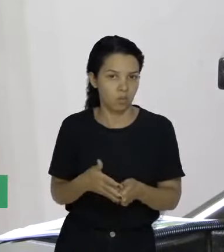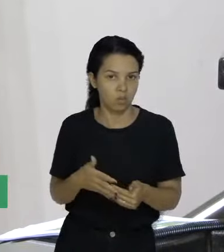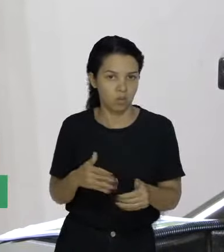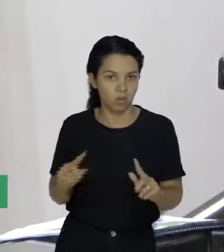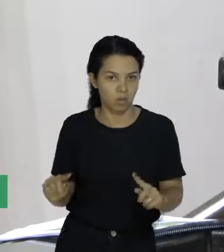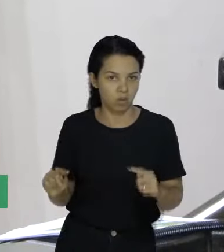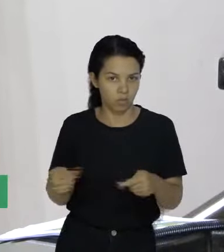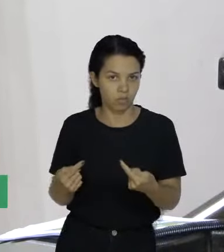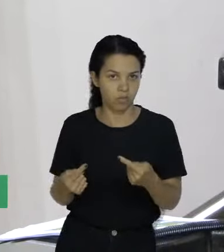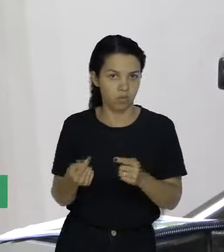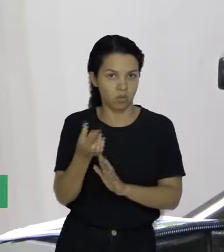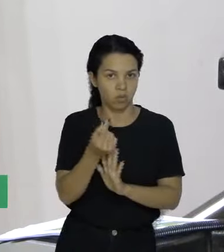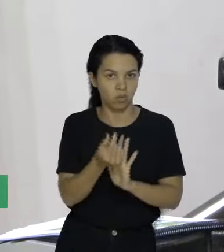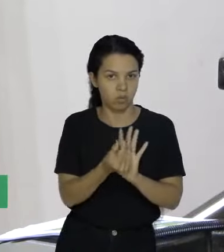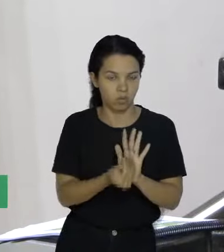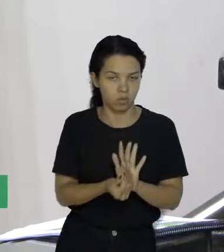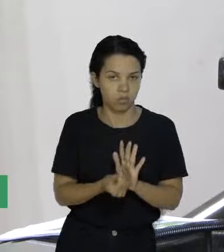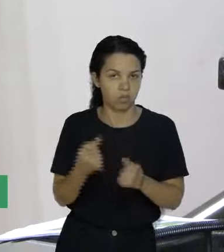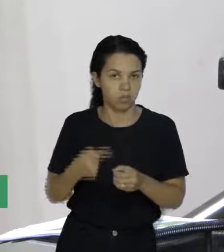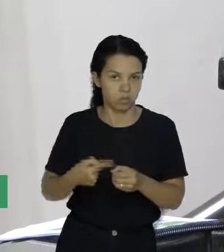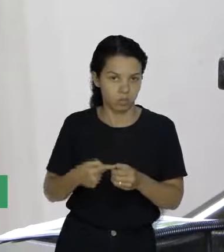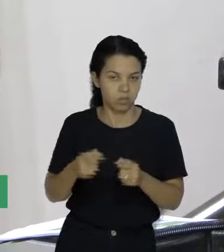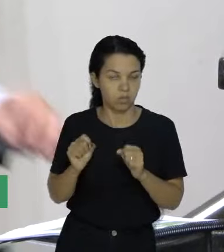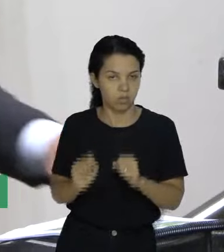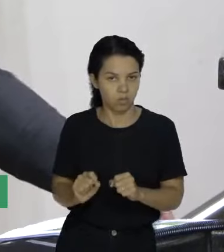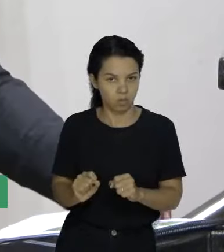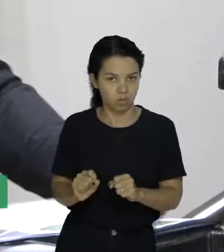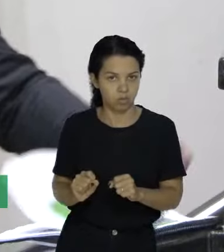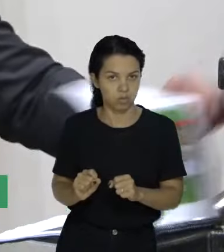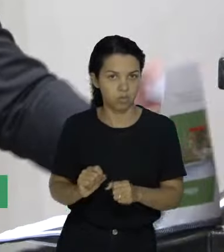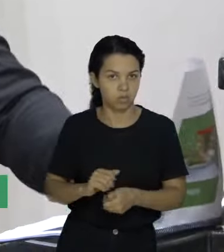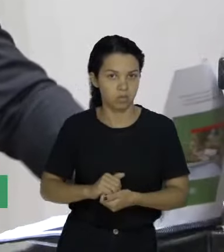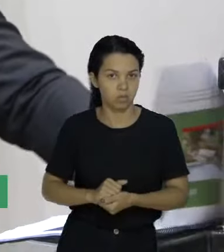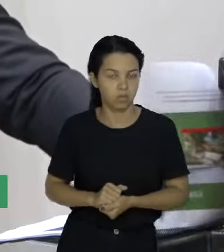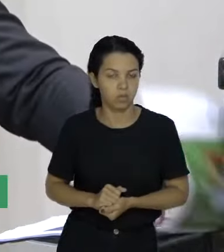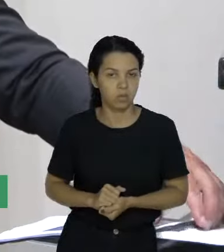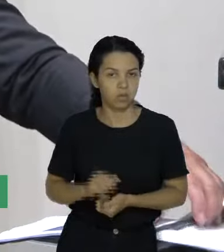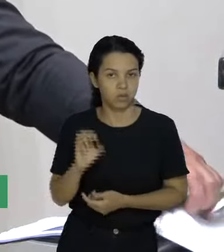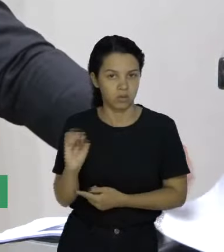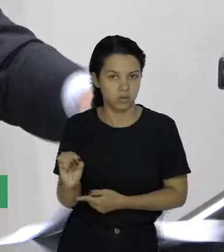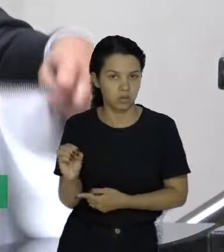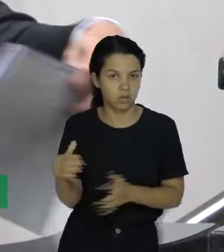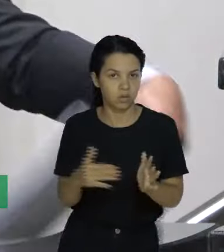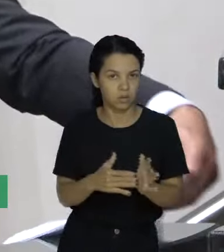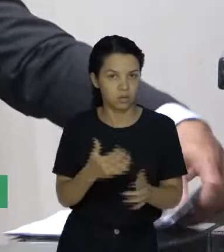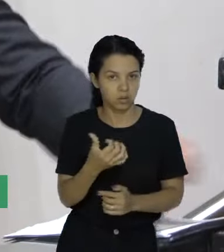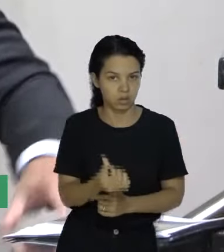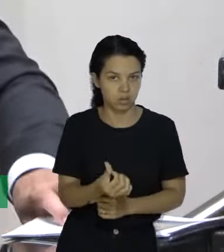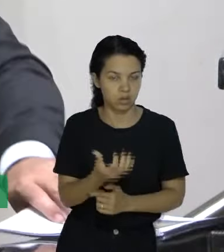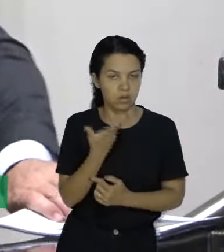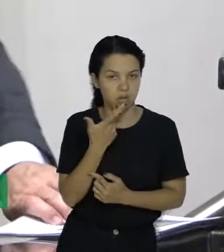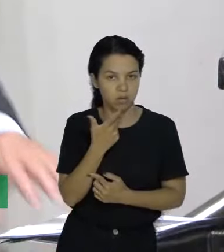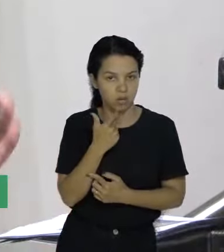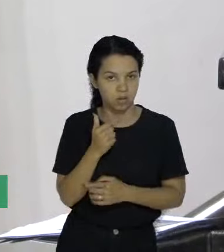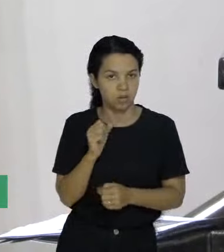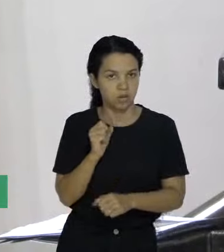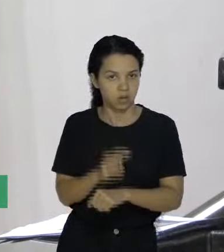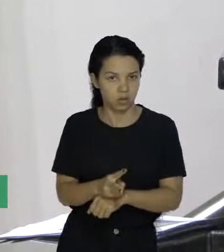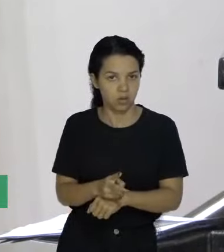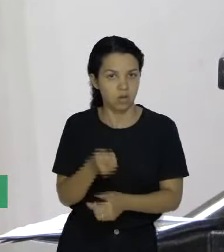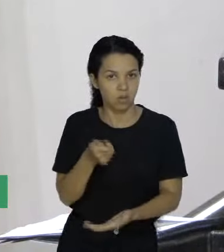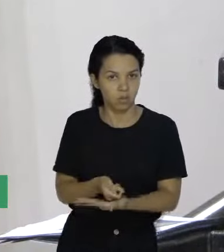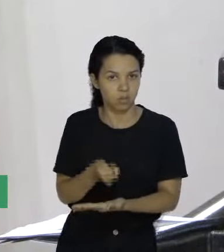orçamentário que o município possa ter vaga de 0 a 6 anos paga em creche para criança de 0 a 6 anos é